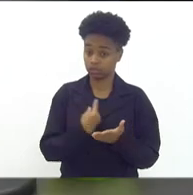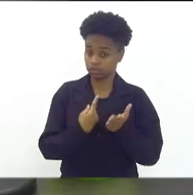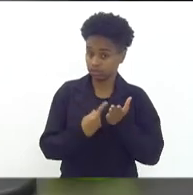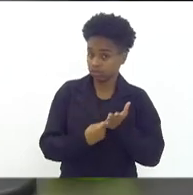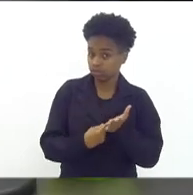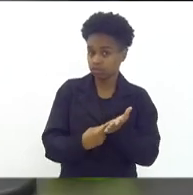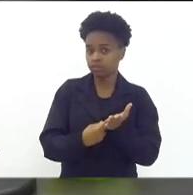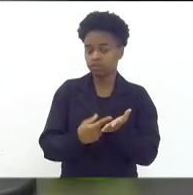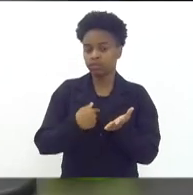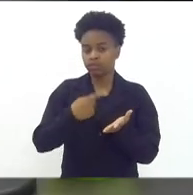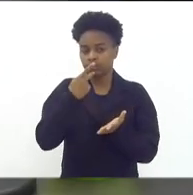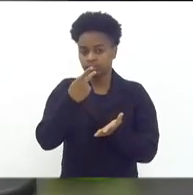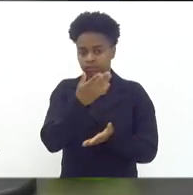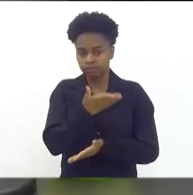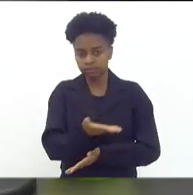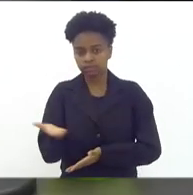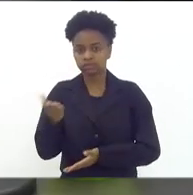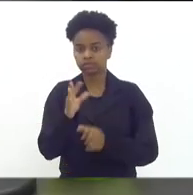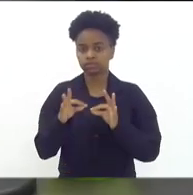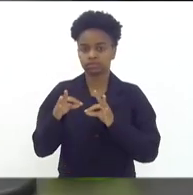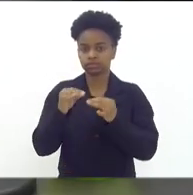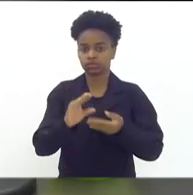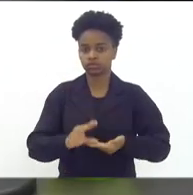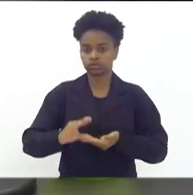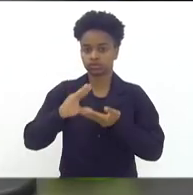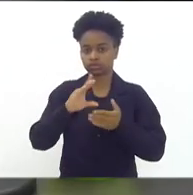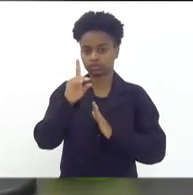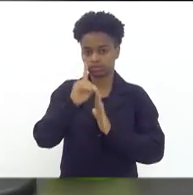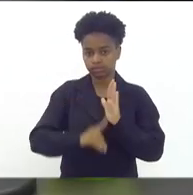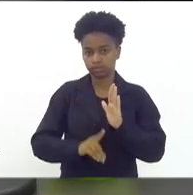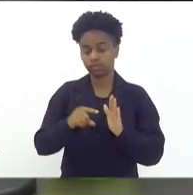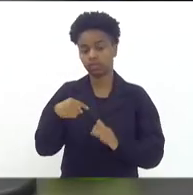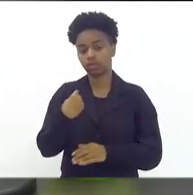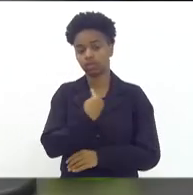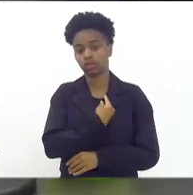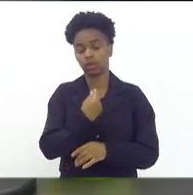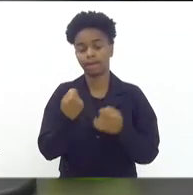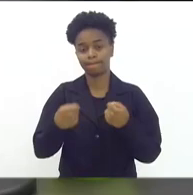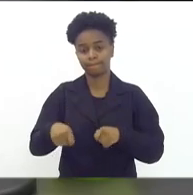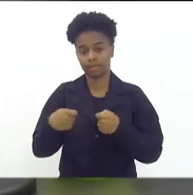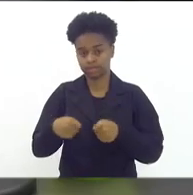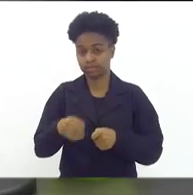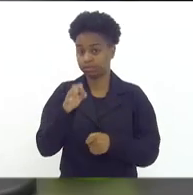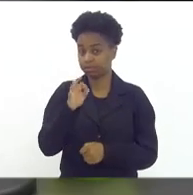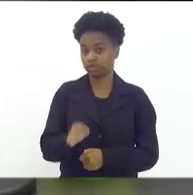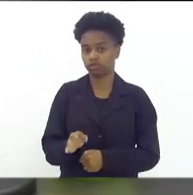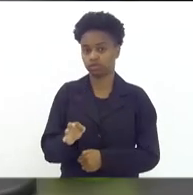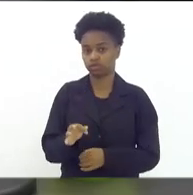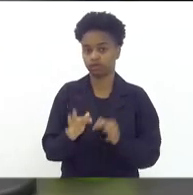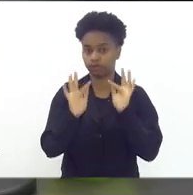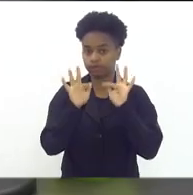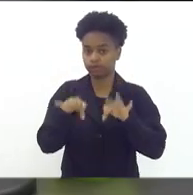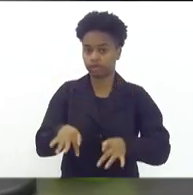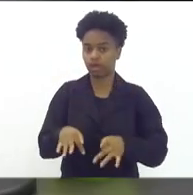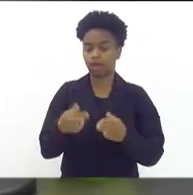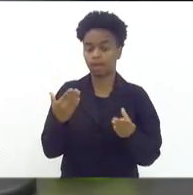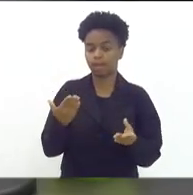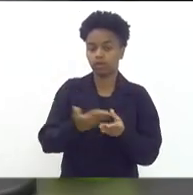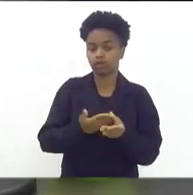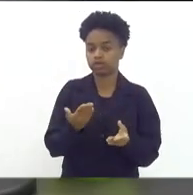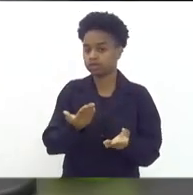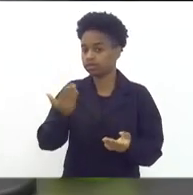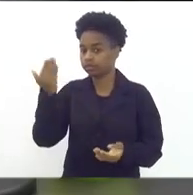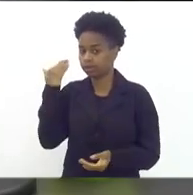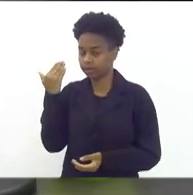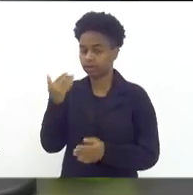e isso aqui eu falo com todo o conselho diretor que a gente precisava encerrar processos antigos que